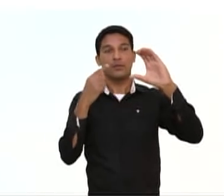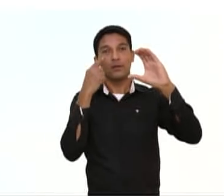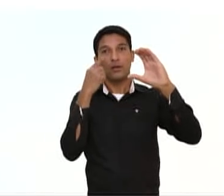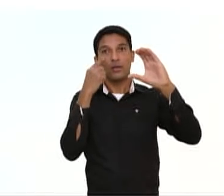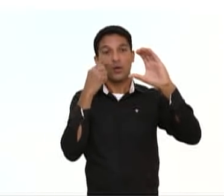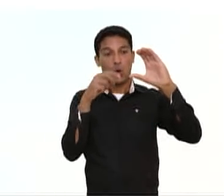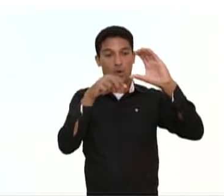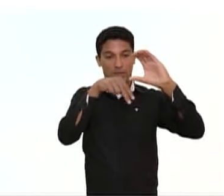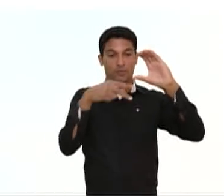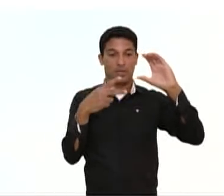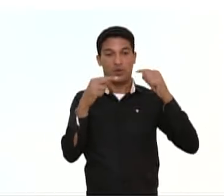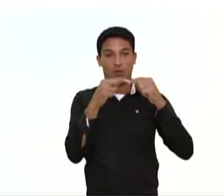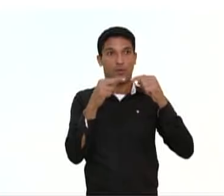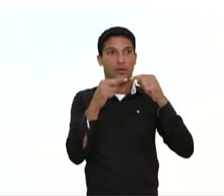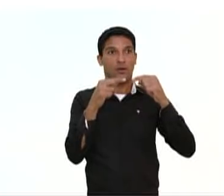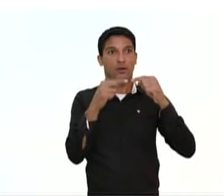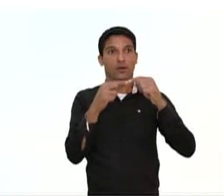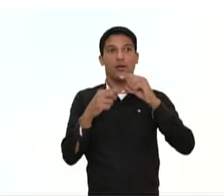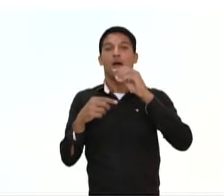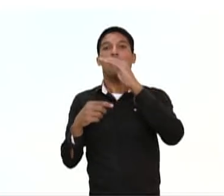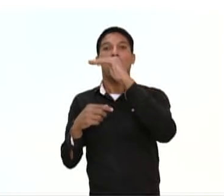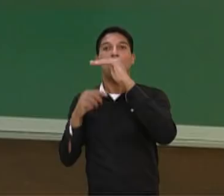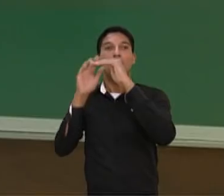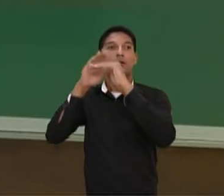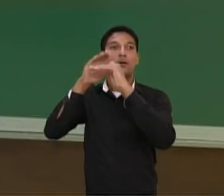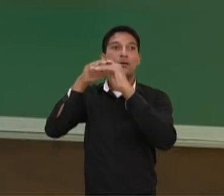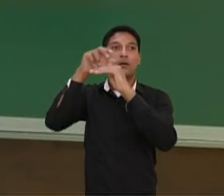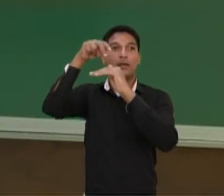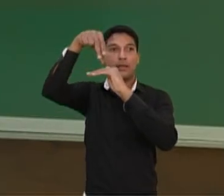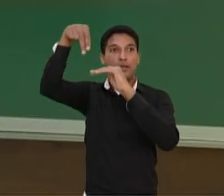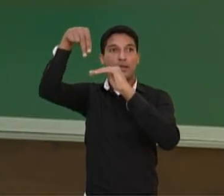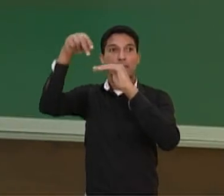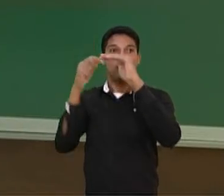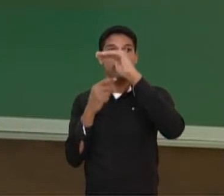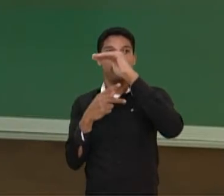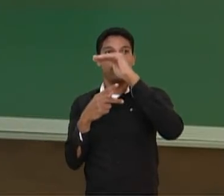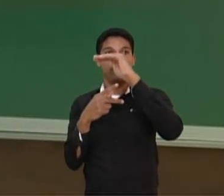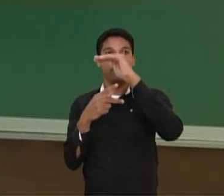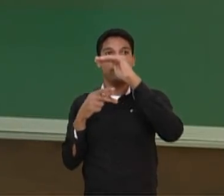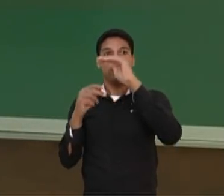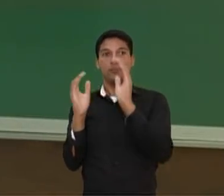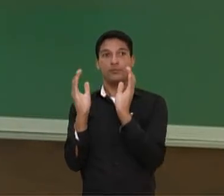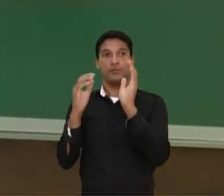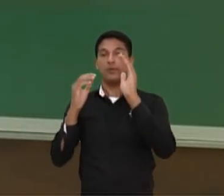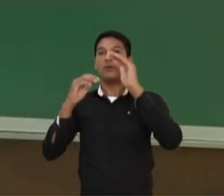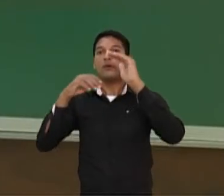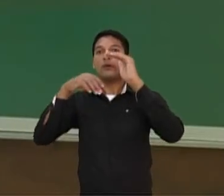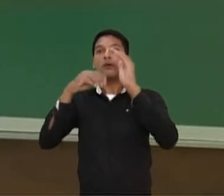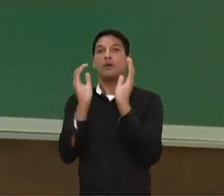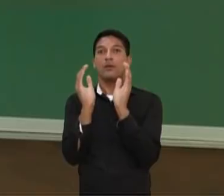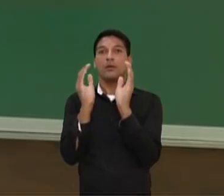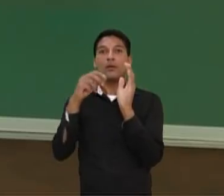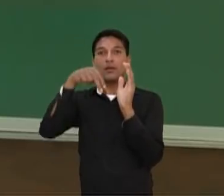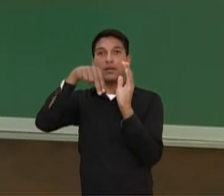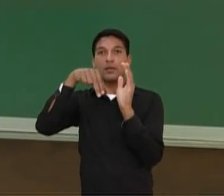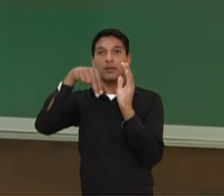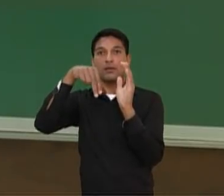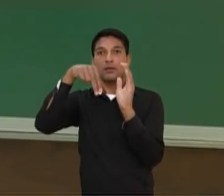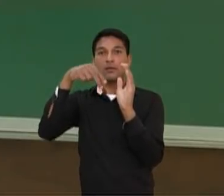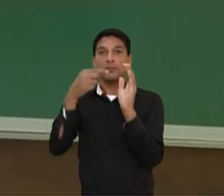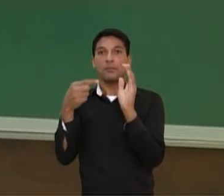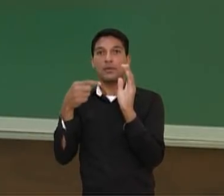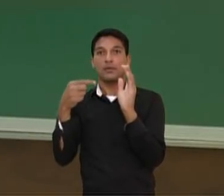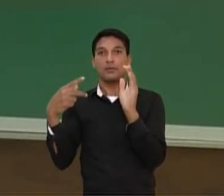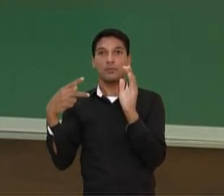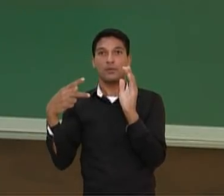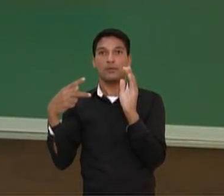quê? N fatorial sobre P fatorial, N menos P fatorial, ok? E,